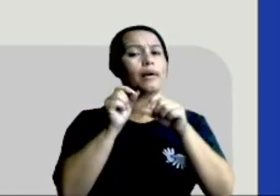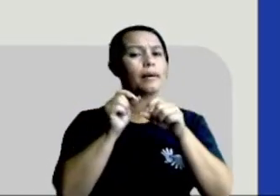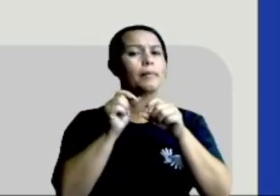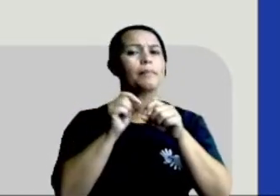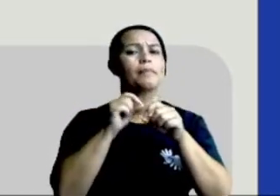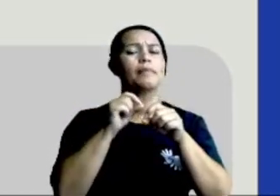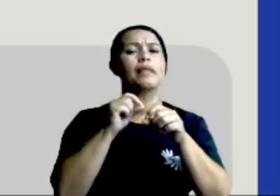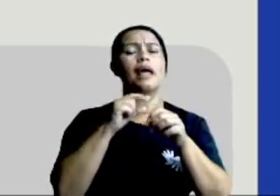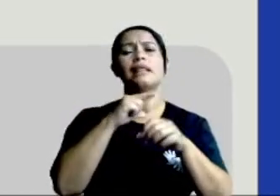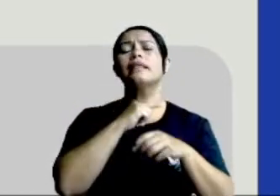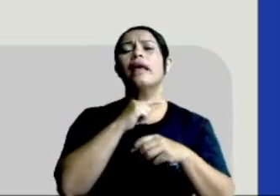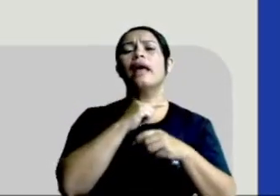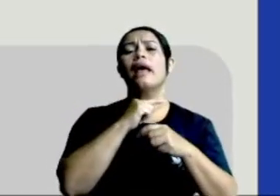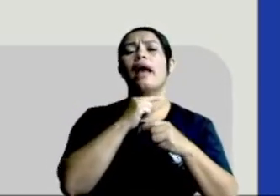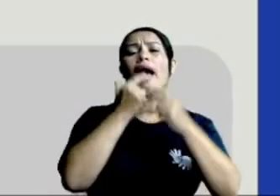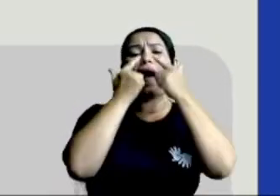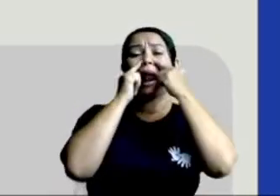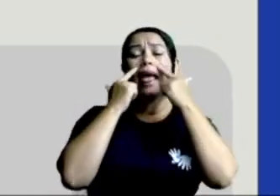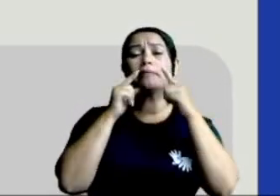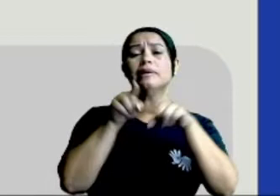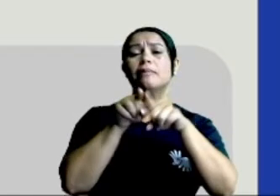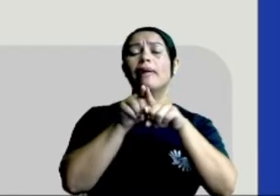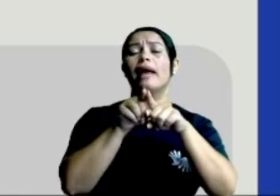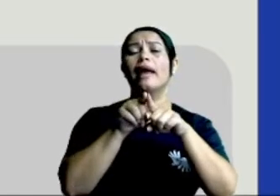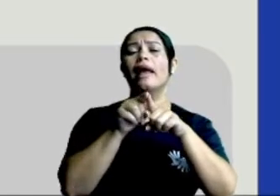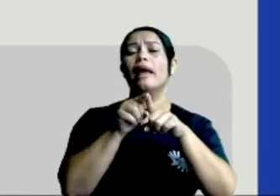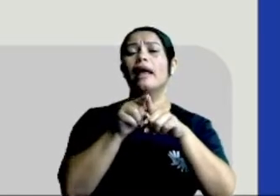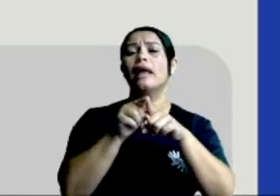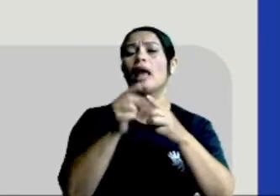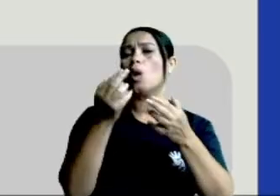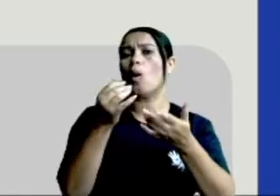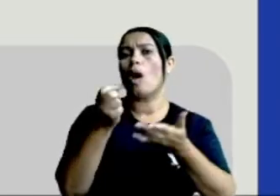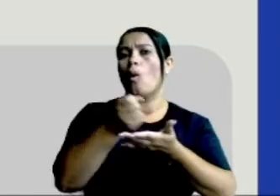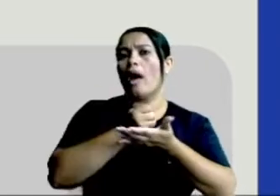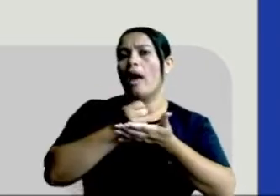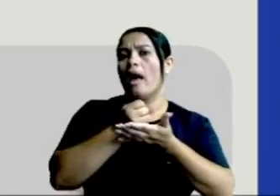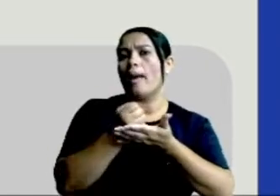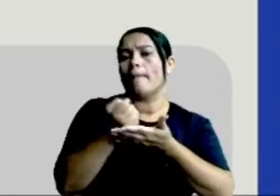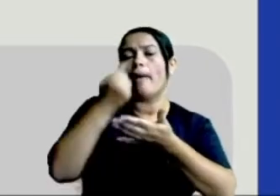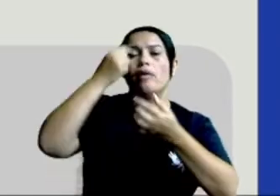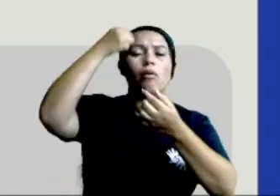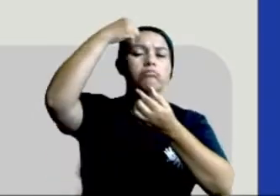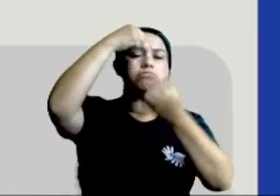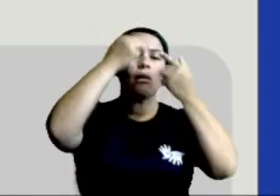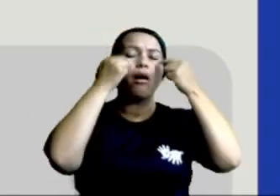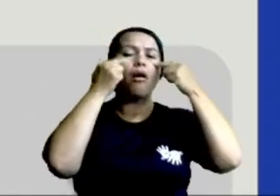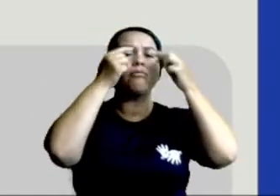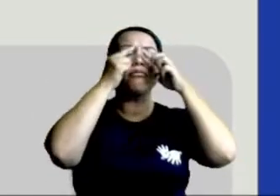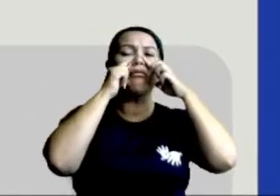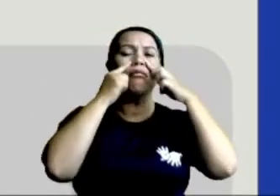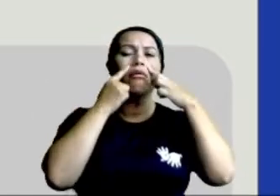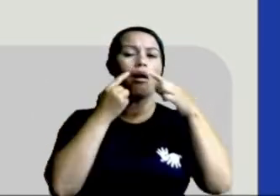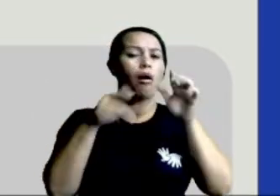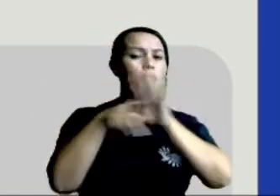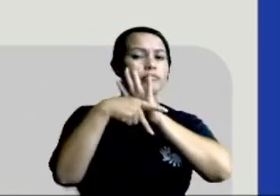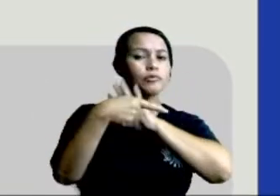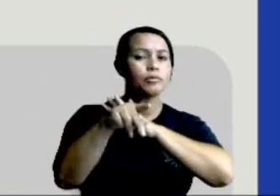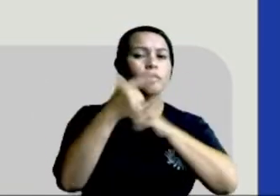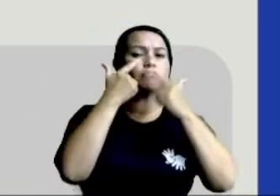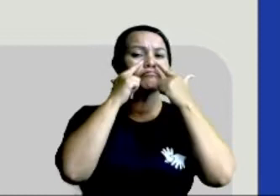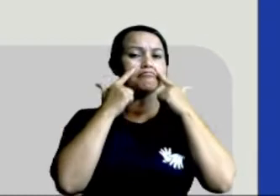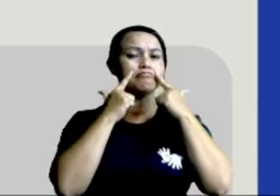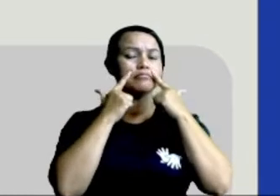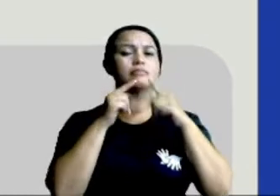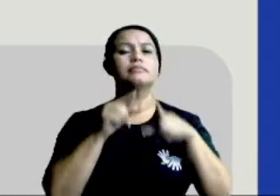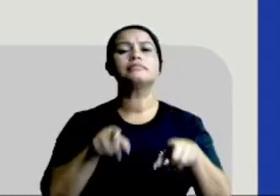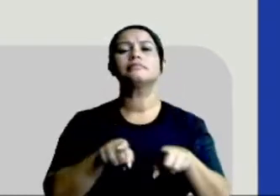um antibiótico, né? A nossa lágrima possui um antibiótico chamado lisozima, que protege nossos olhos contra infecções.